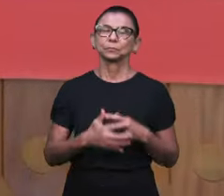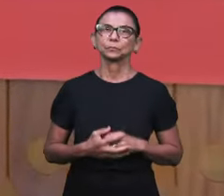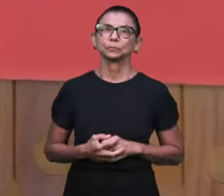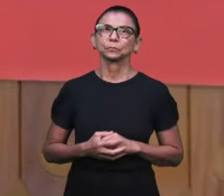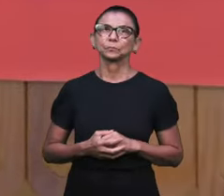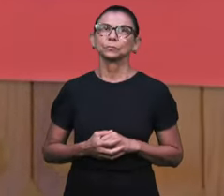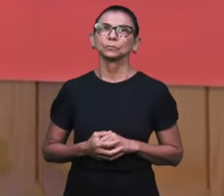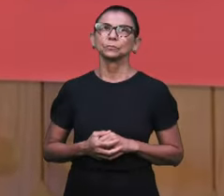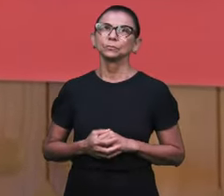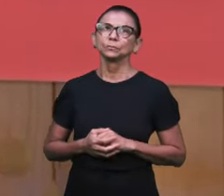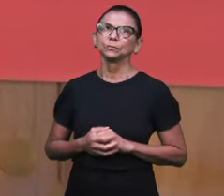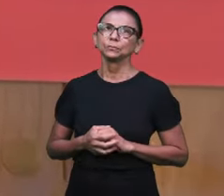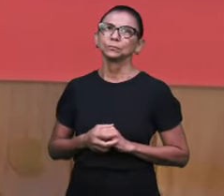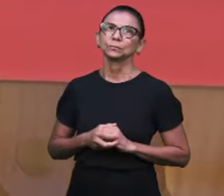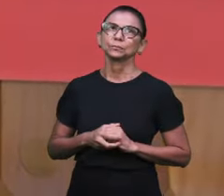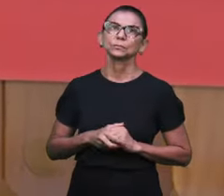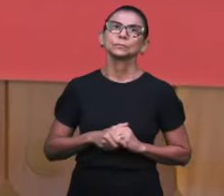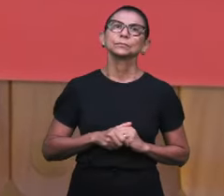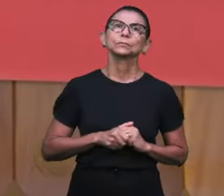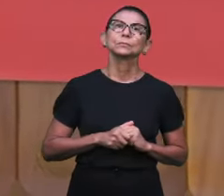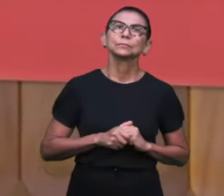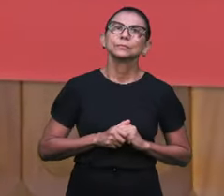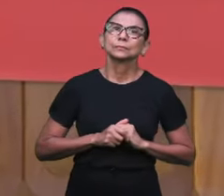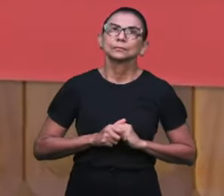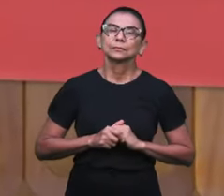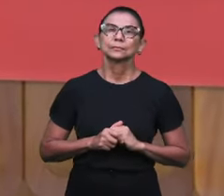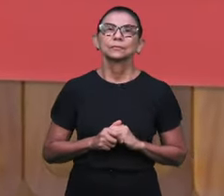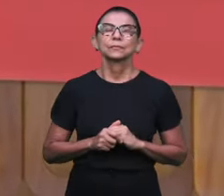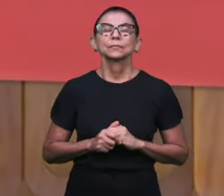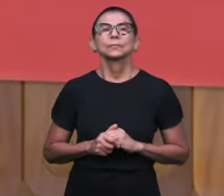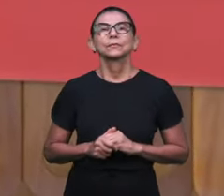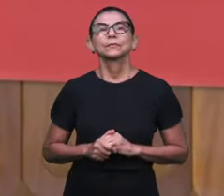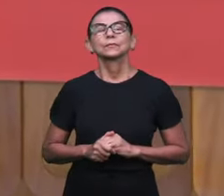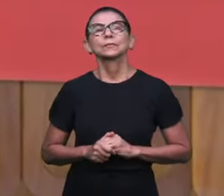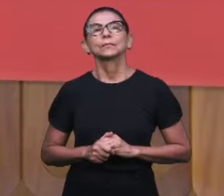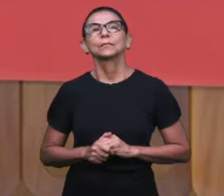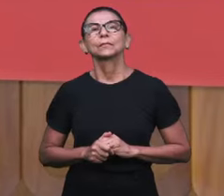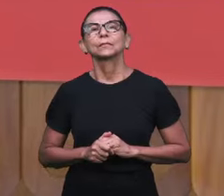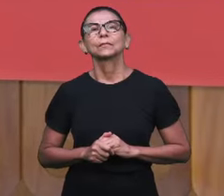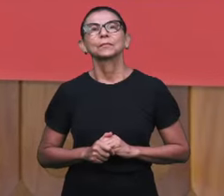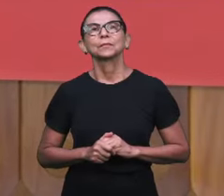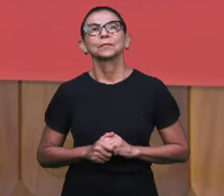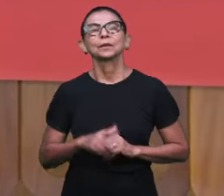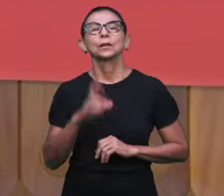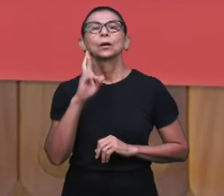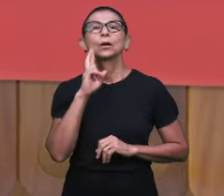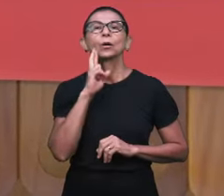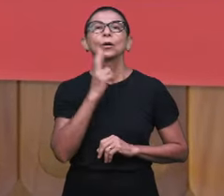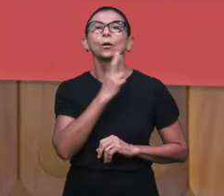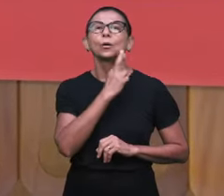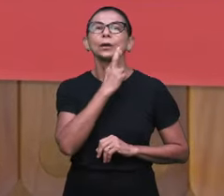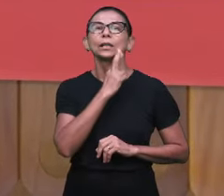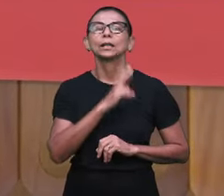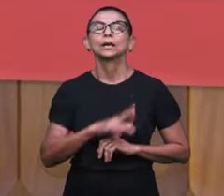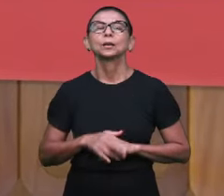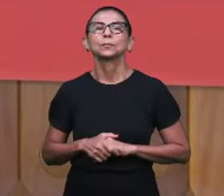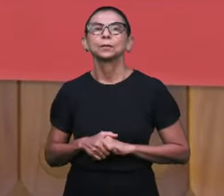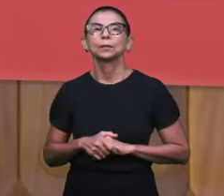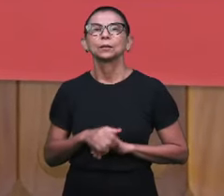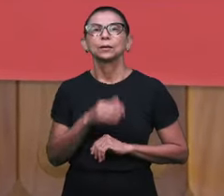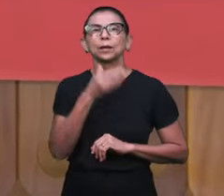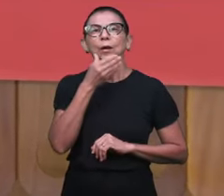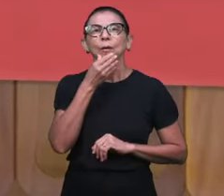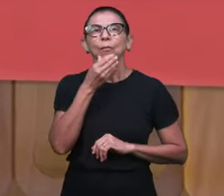aqui para Roraima, o irmão Antônio Francisco deu